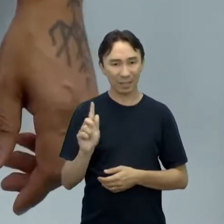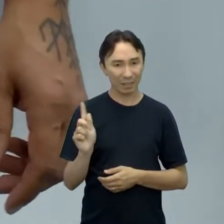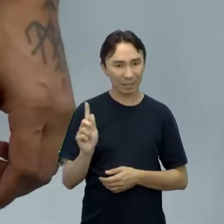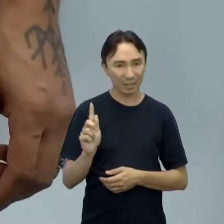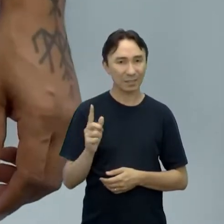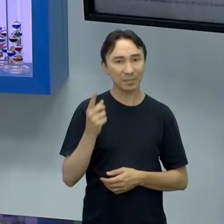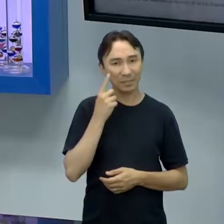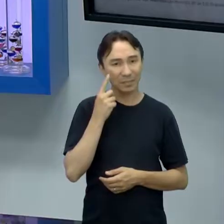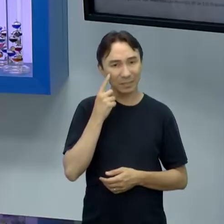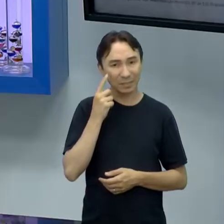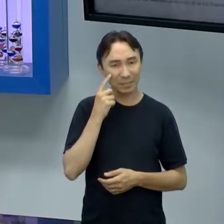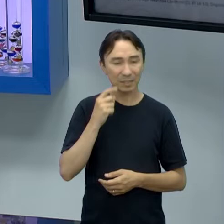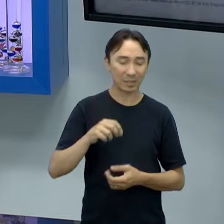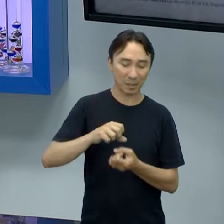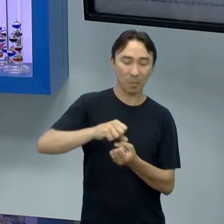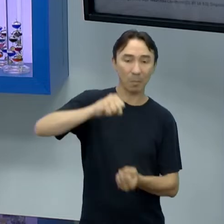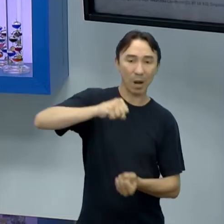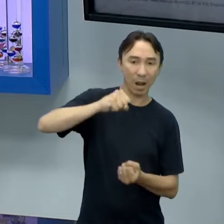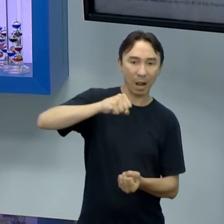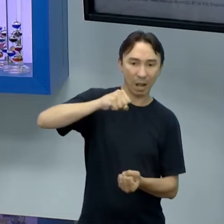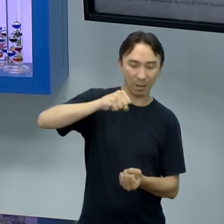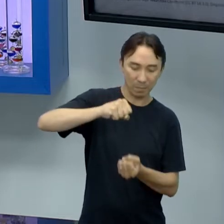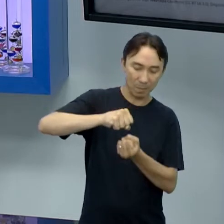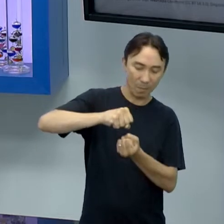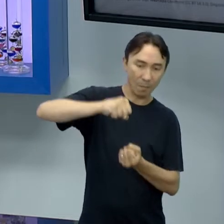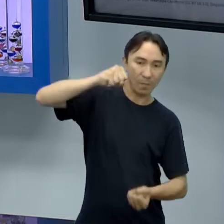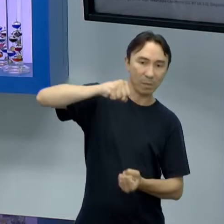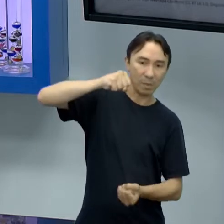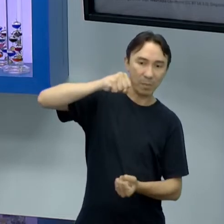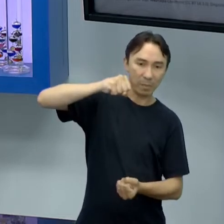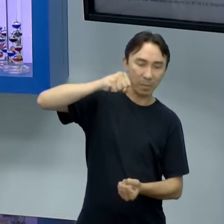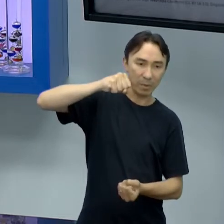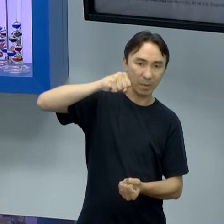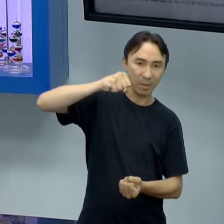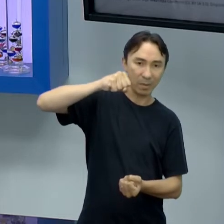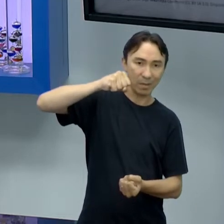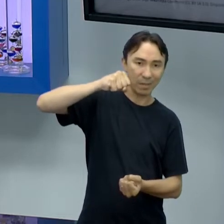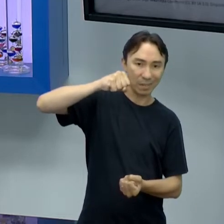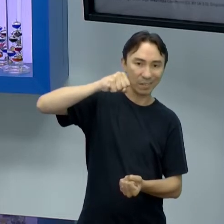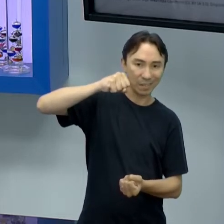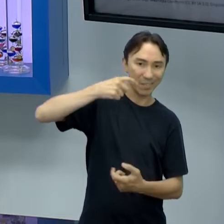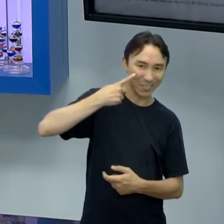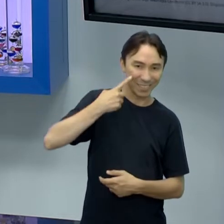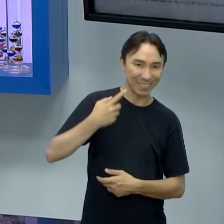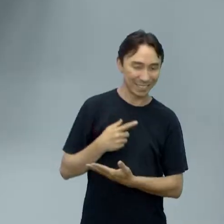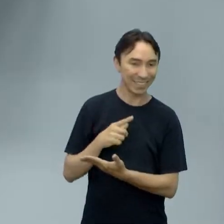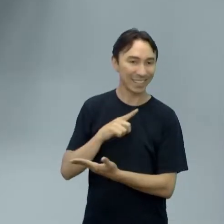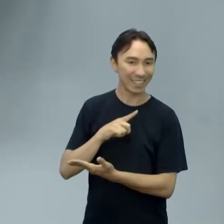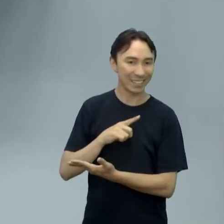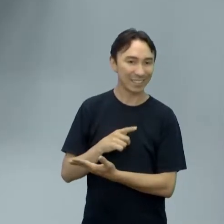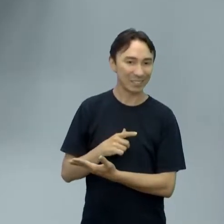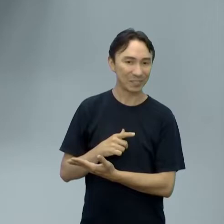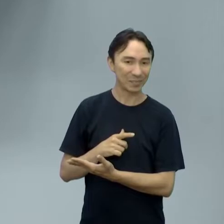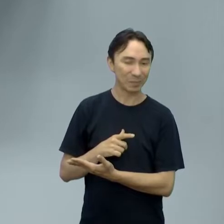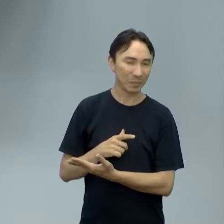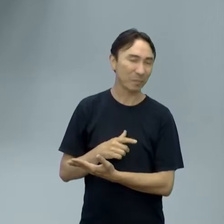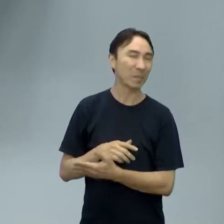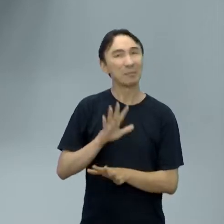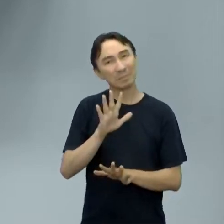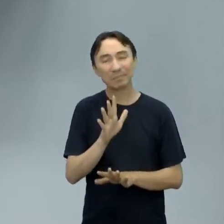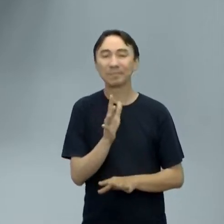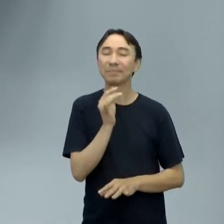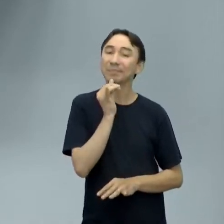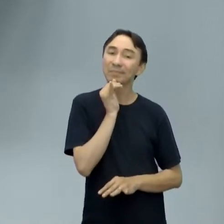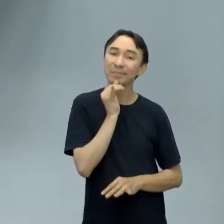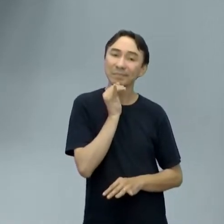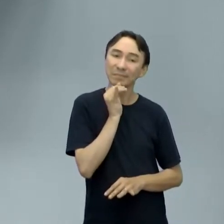um determinado elongamento da mola, uma deformação da molinha aqui, certo? E aí, ó, vamos dizer aqui,